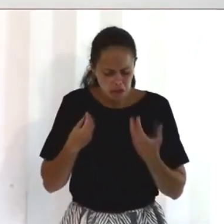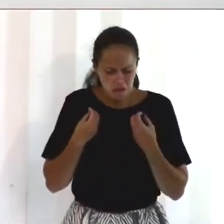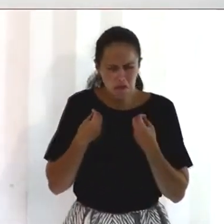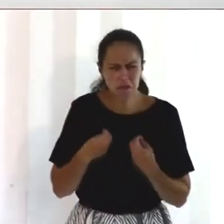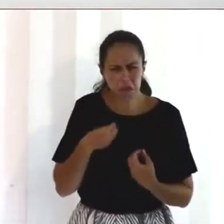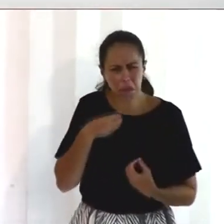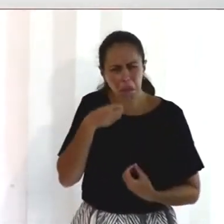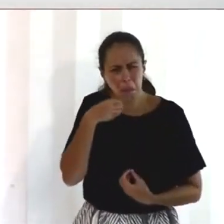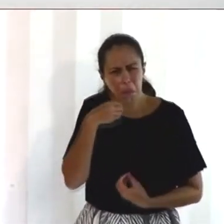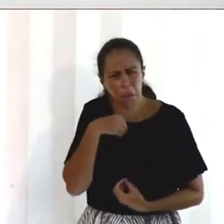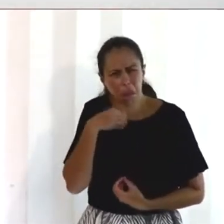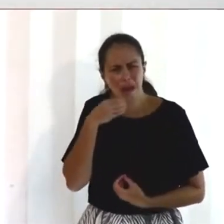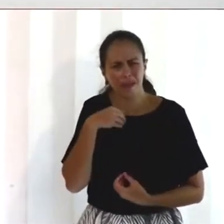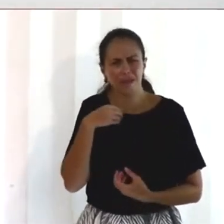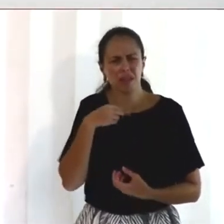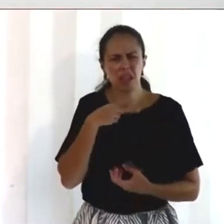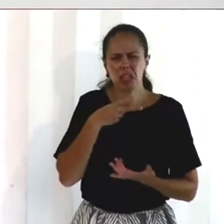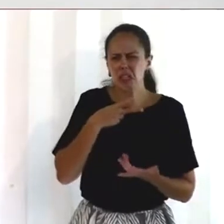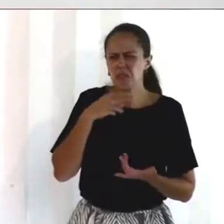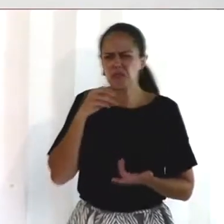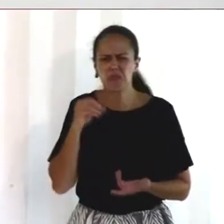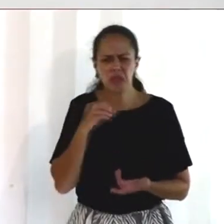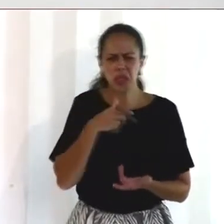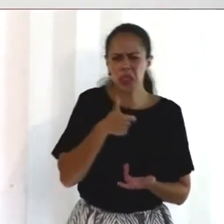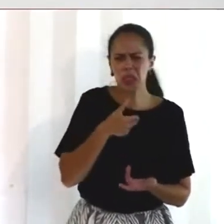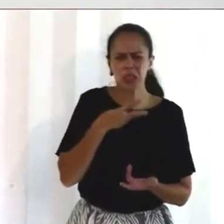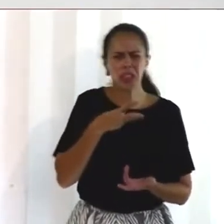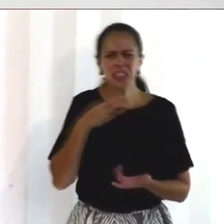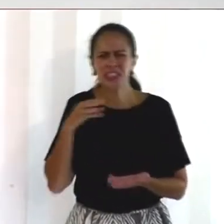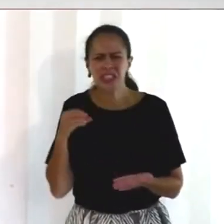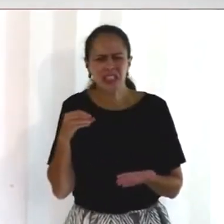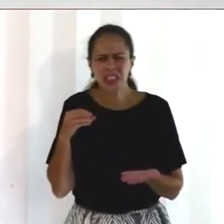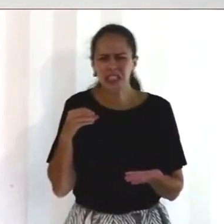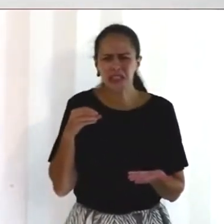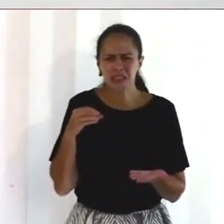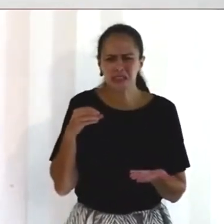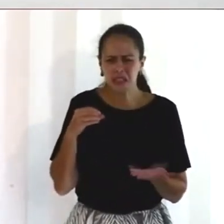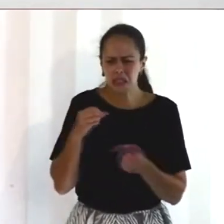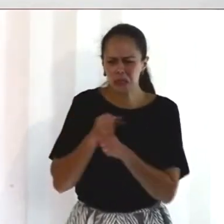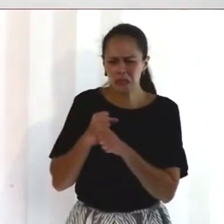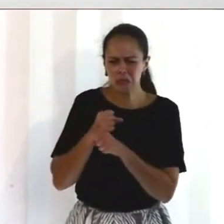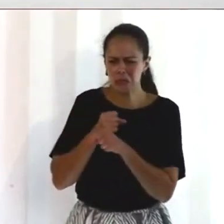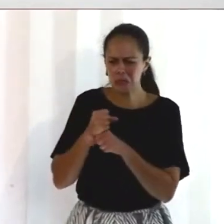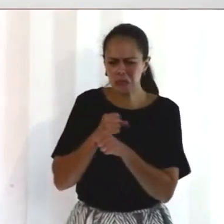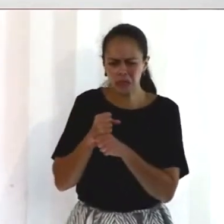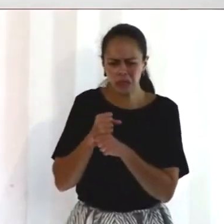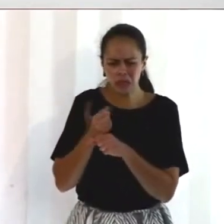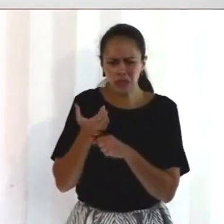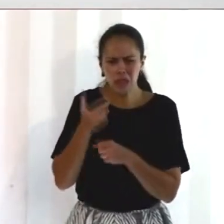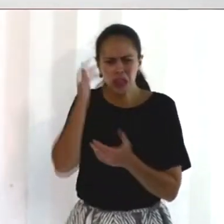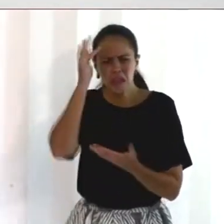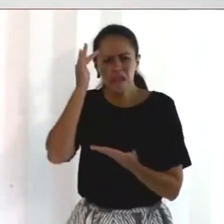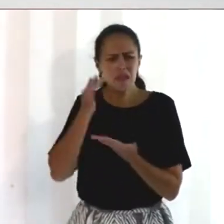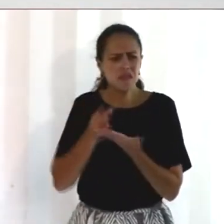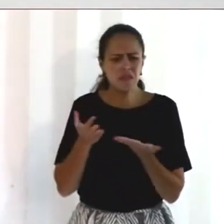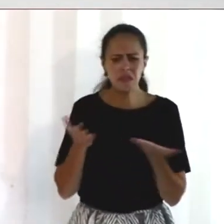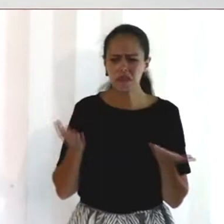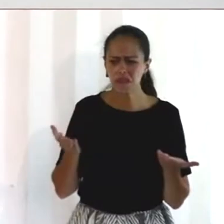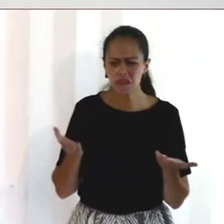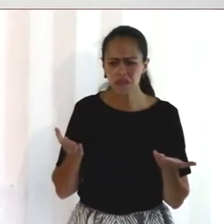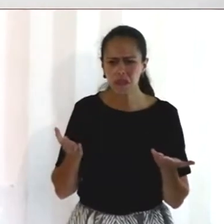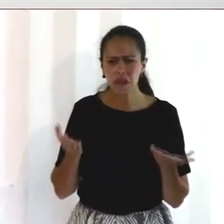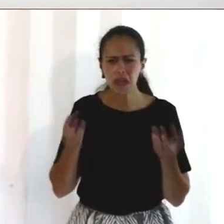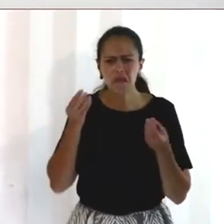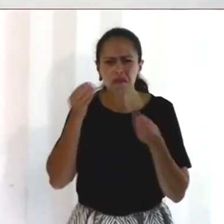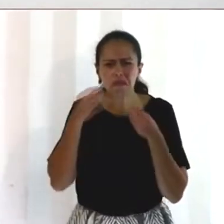fé acabam se tornando como setas contra nós, porque onde estão os nossos discípulos? Onde está o nosso envolvimento com missão?